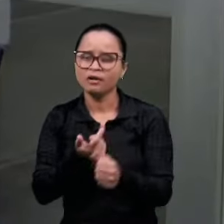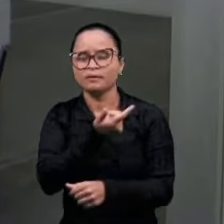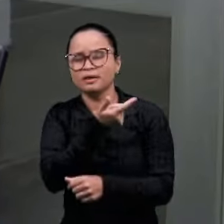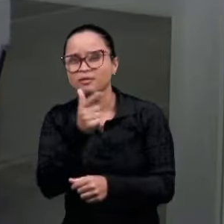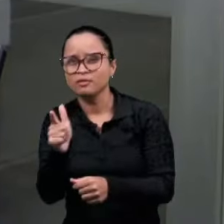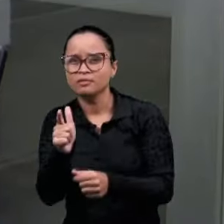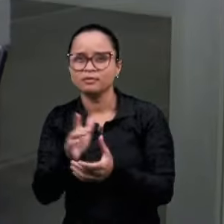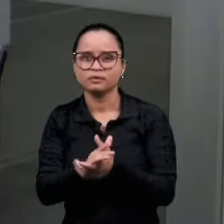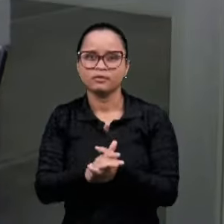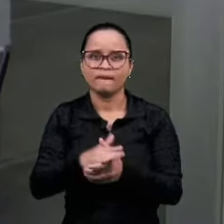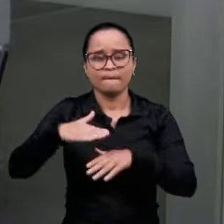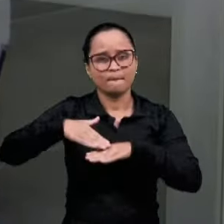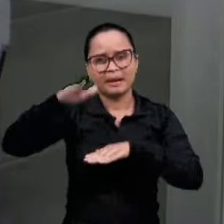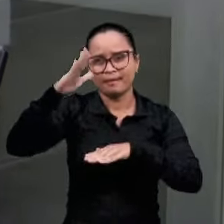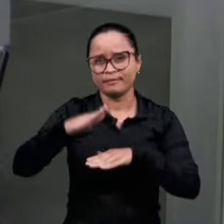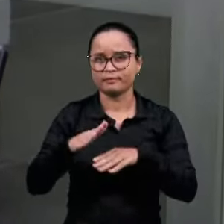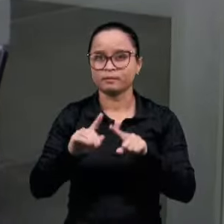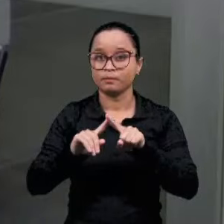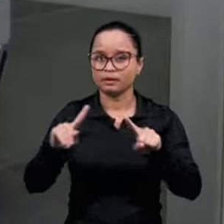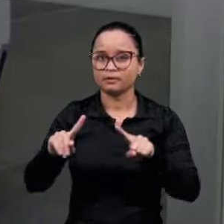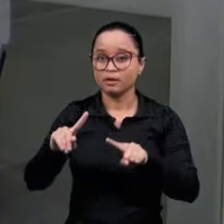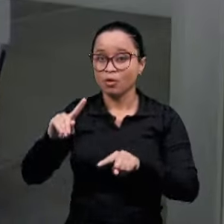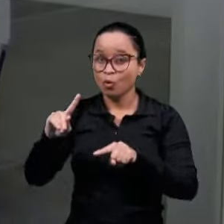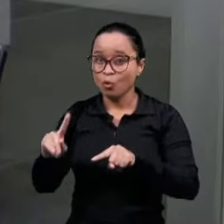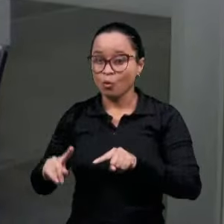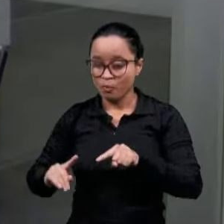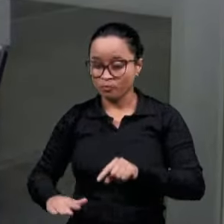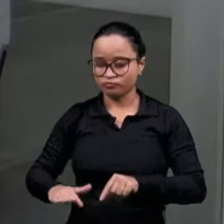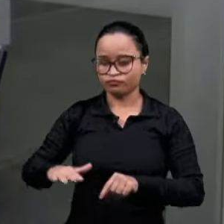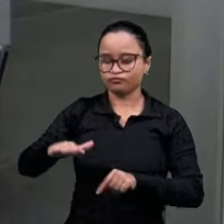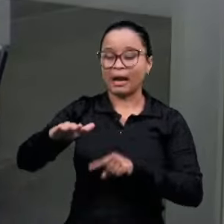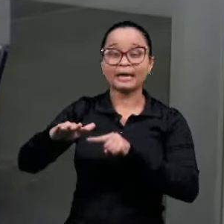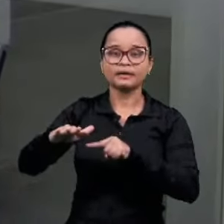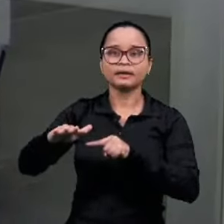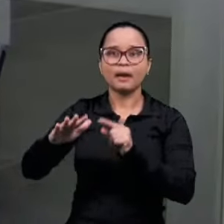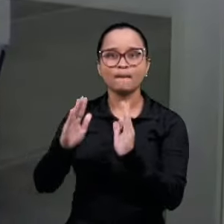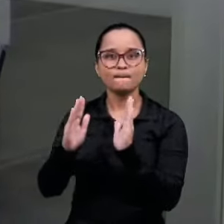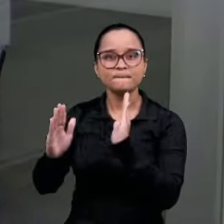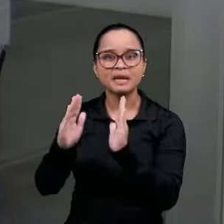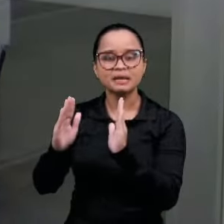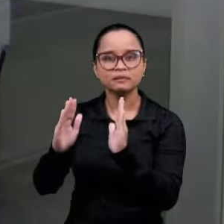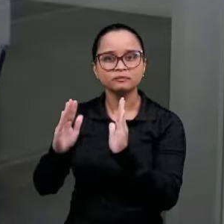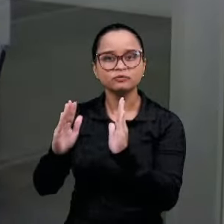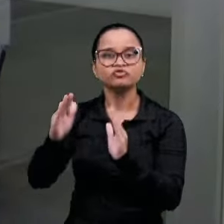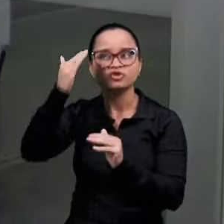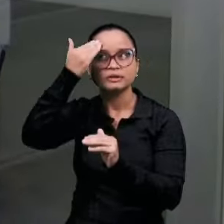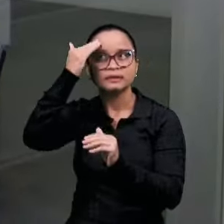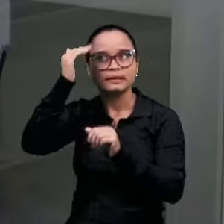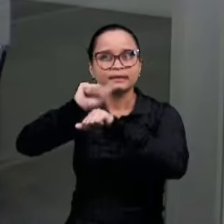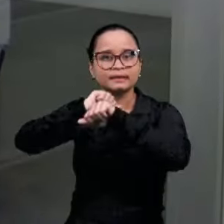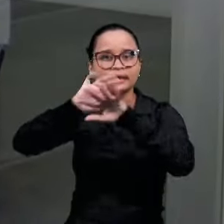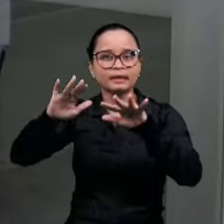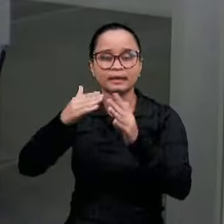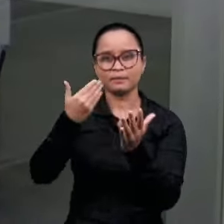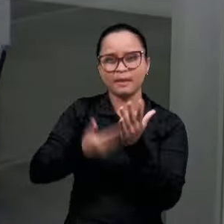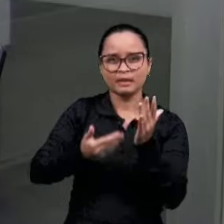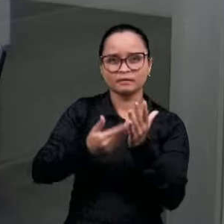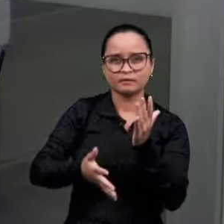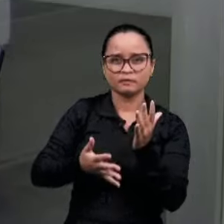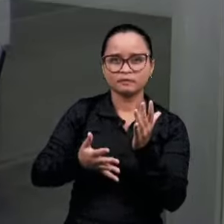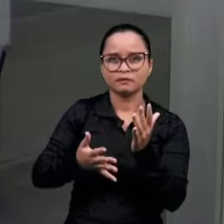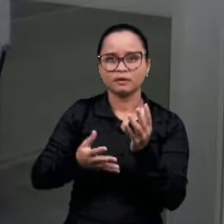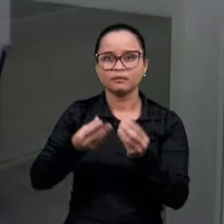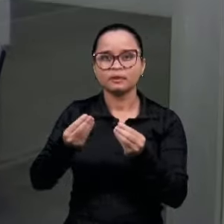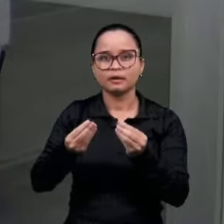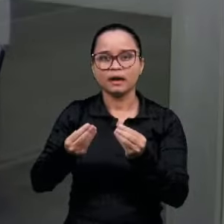ele adquire esse momento de entendimento, que ele perde a inocência, o Senhor me mostrou a